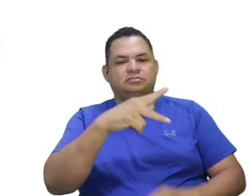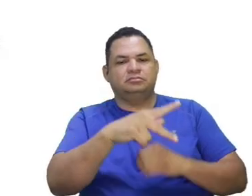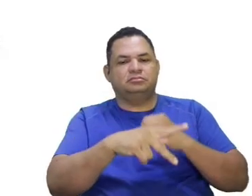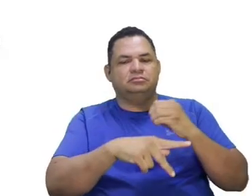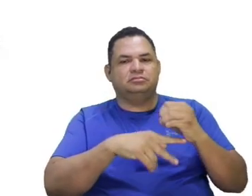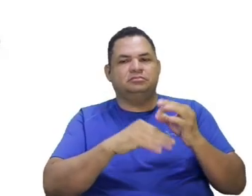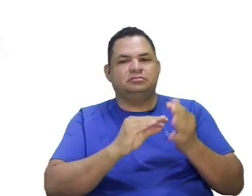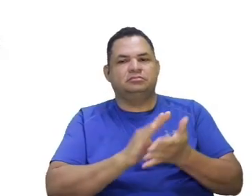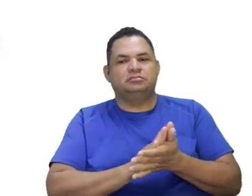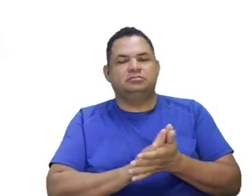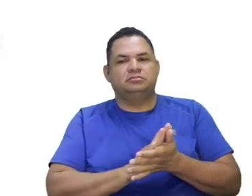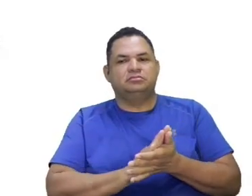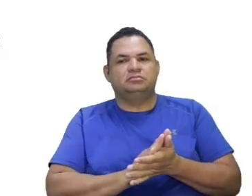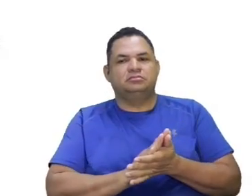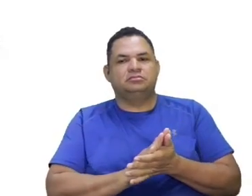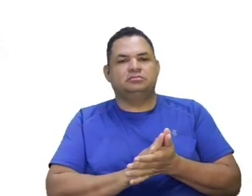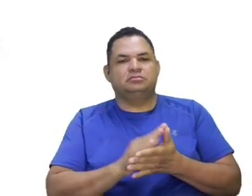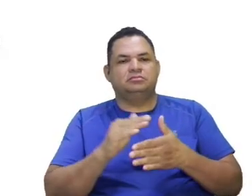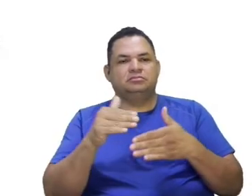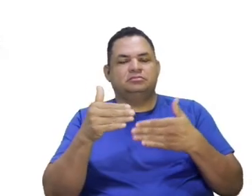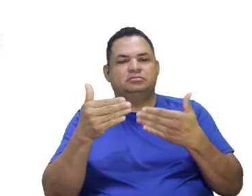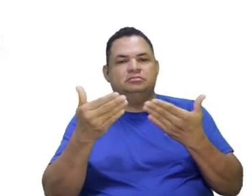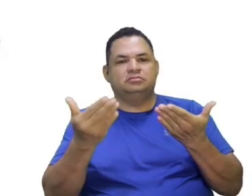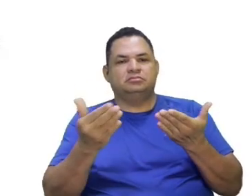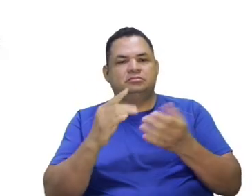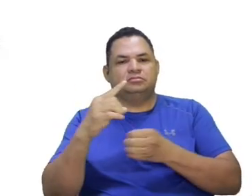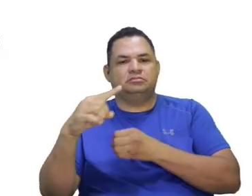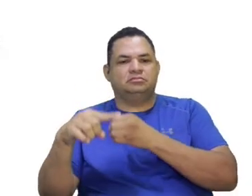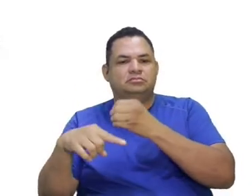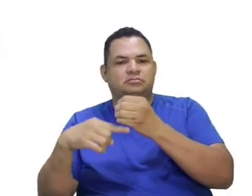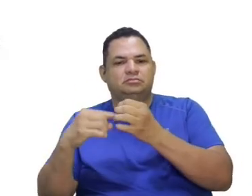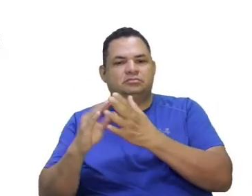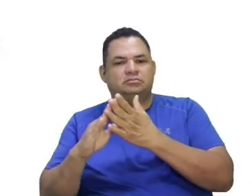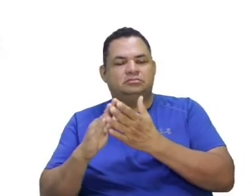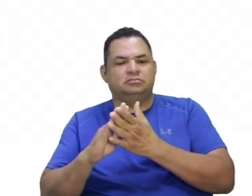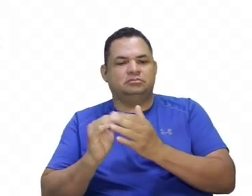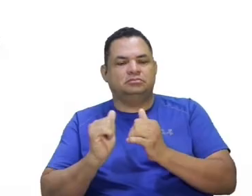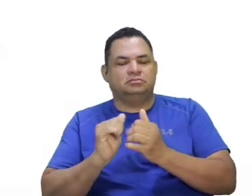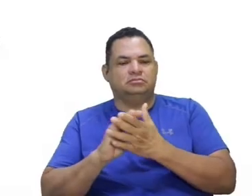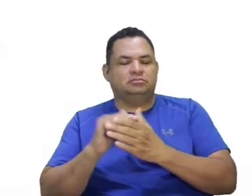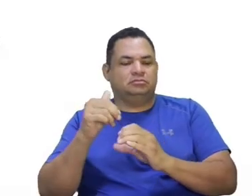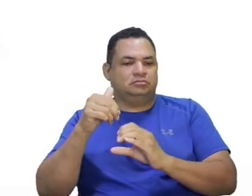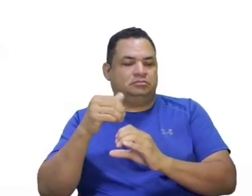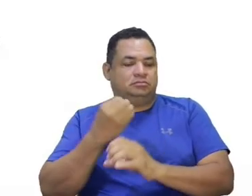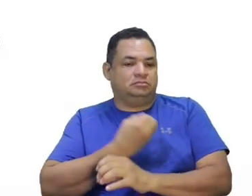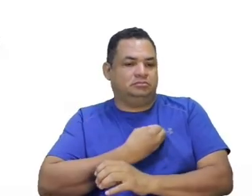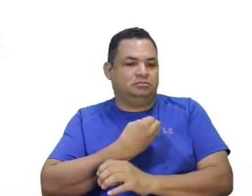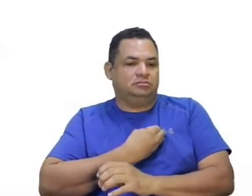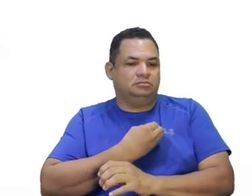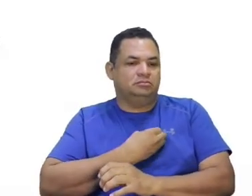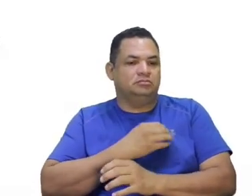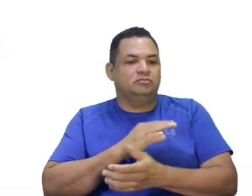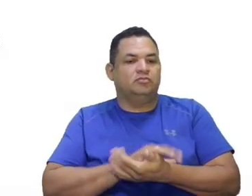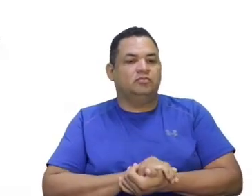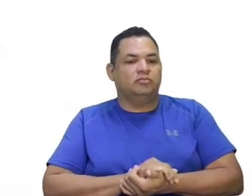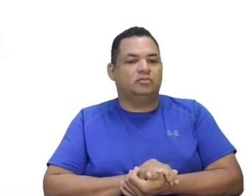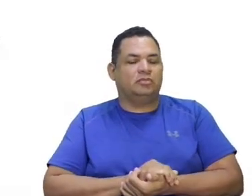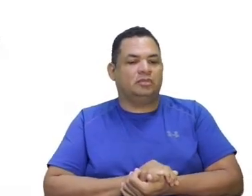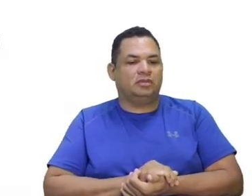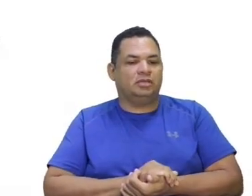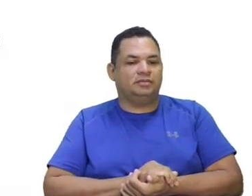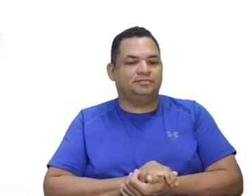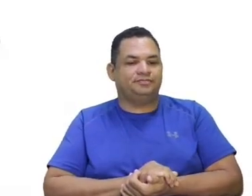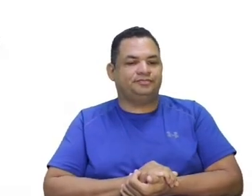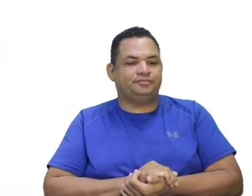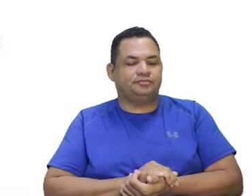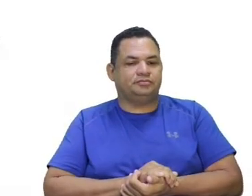significa dizer que ele, quando é o átomo neutro, o número atômico dele é igual ao seu